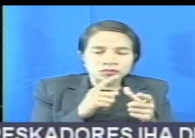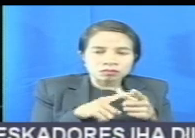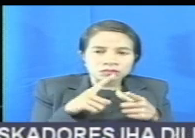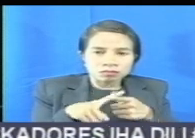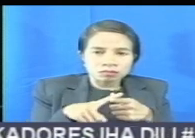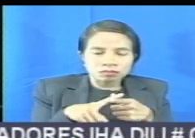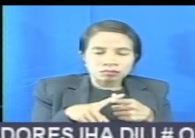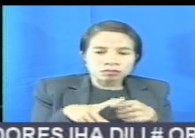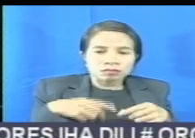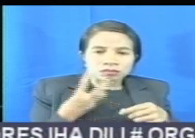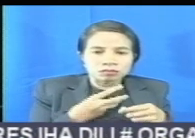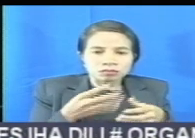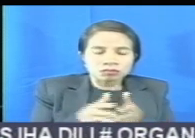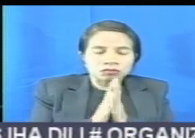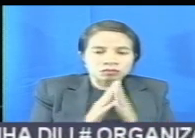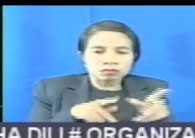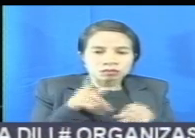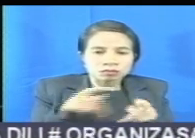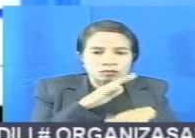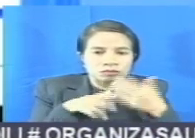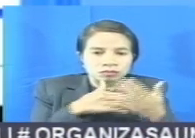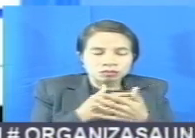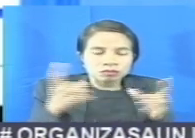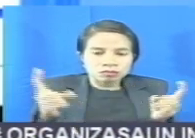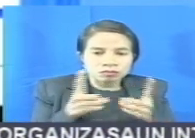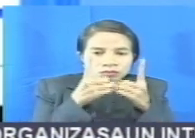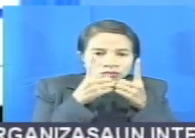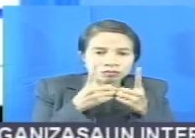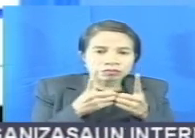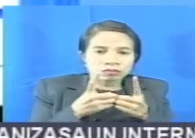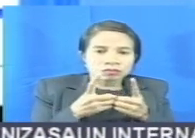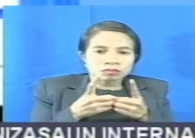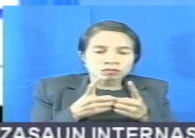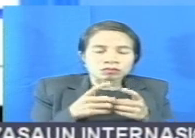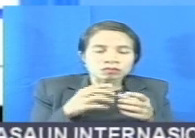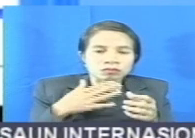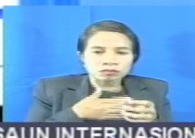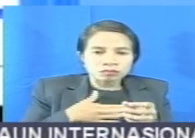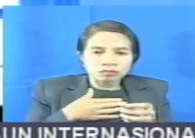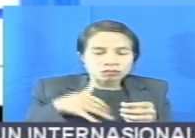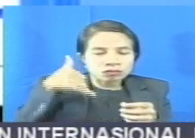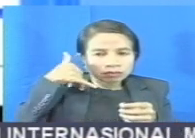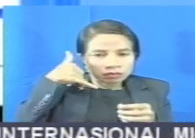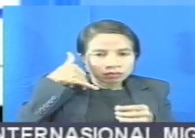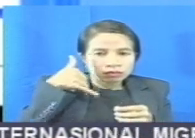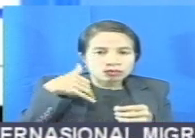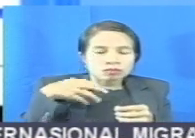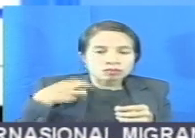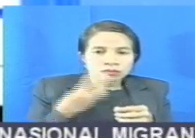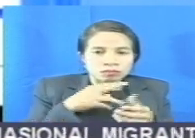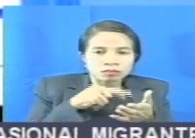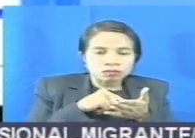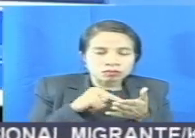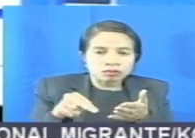dane e atu husu mas comunidade ser kwanu ke acontece ruma e halo pavor contacto ba e aminia numero a